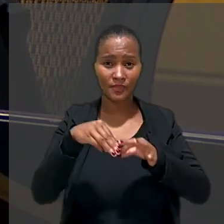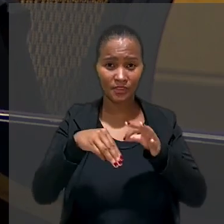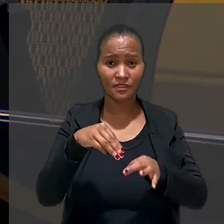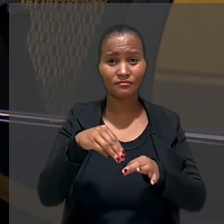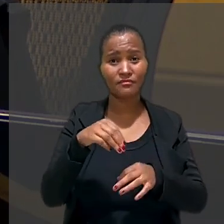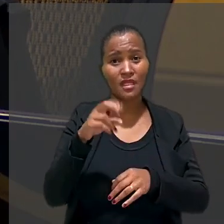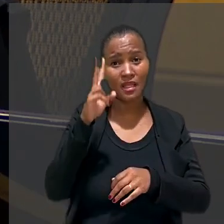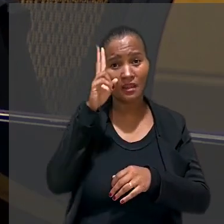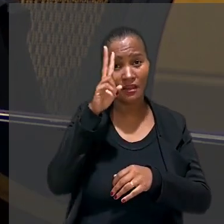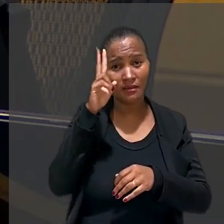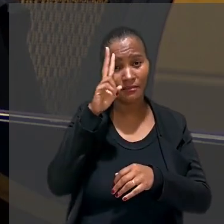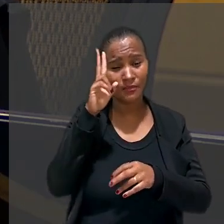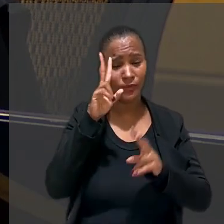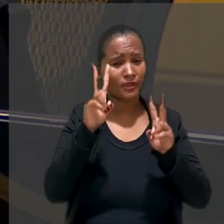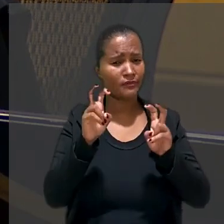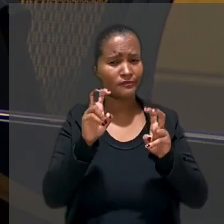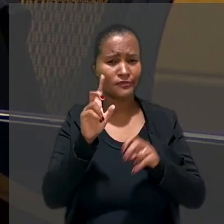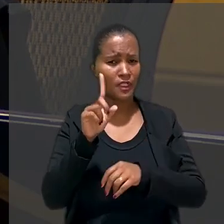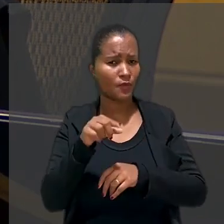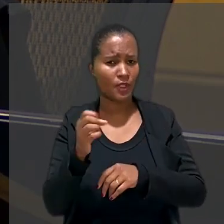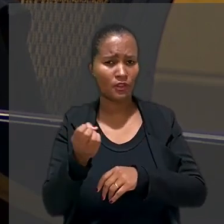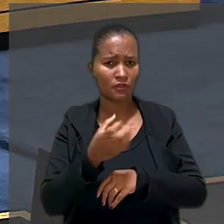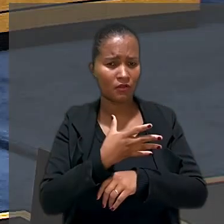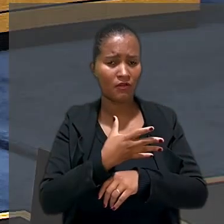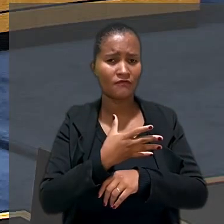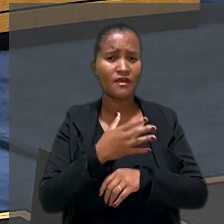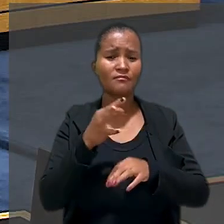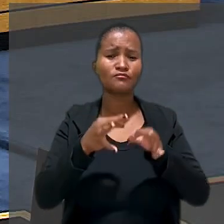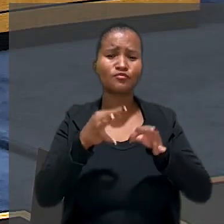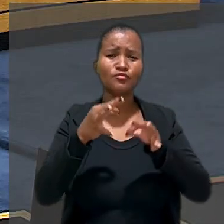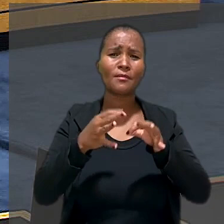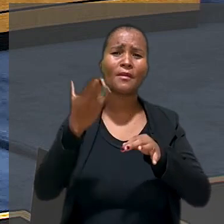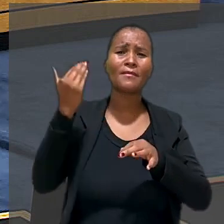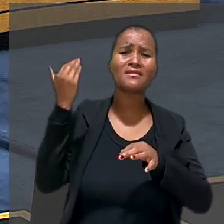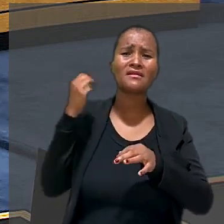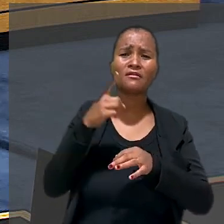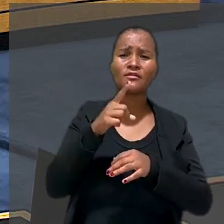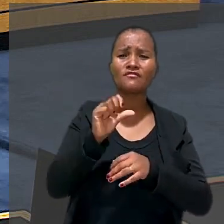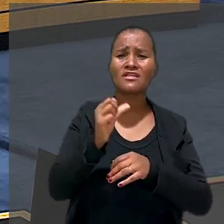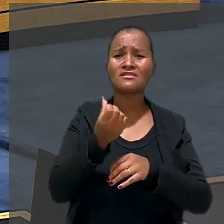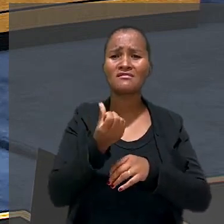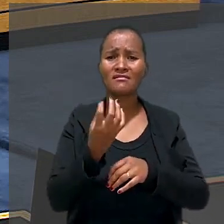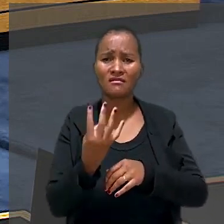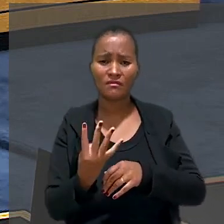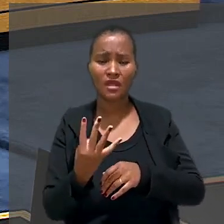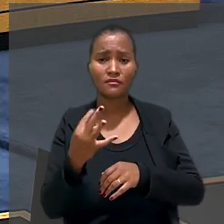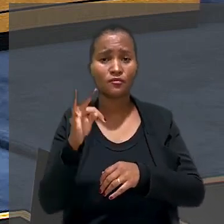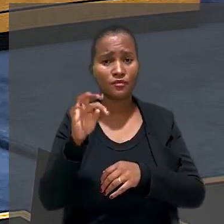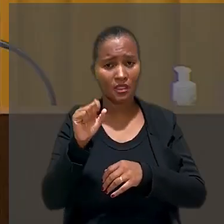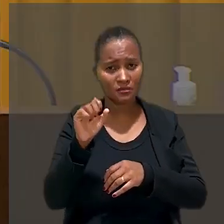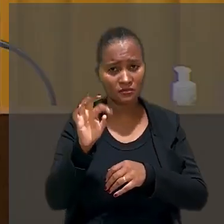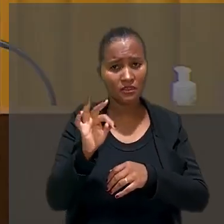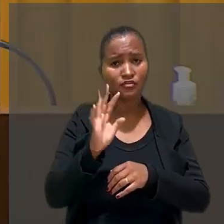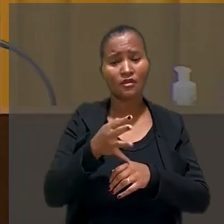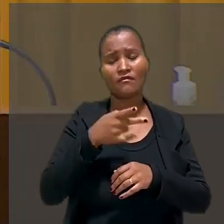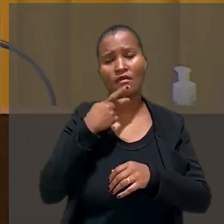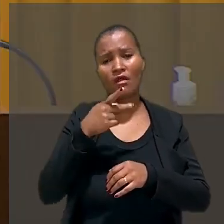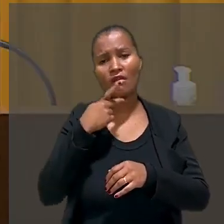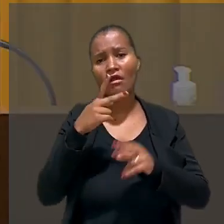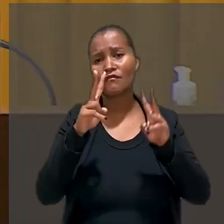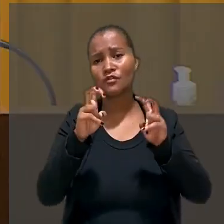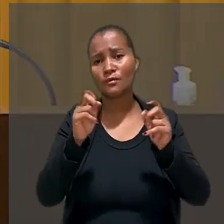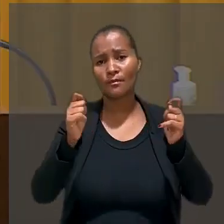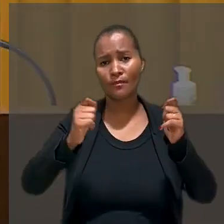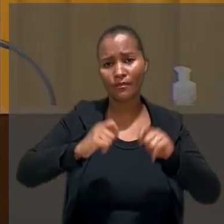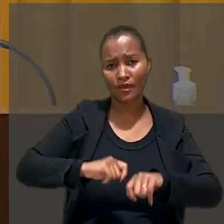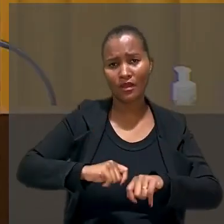Cláudio Brandão lembrou que a questão não é nova. Num caso julgado em 1964, o TST já